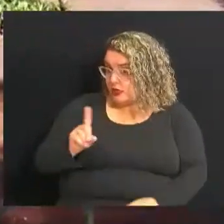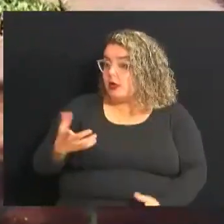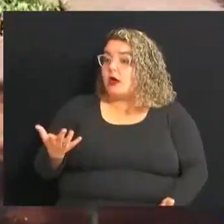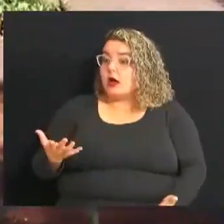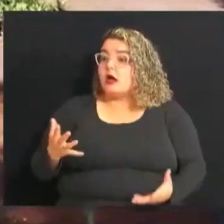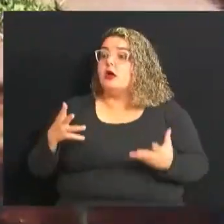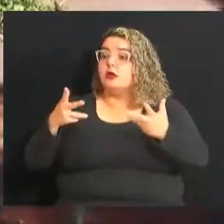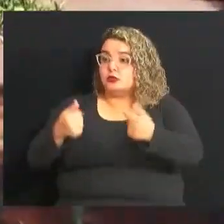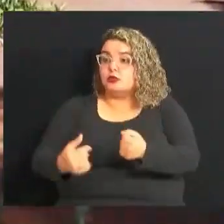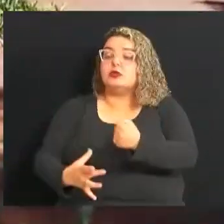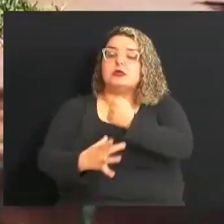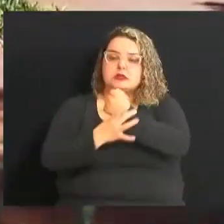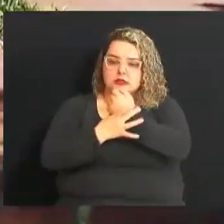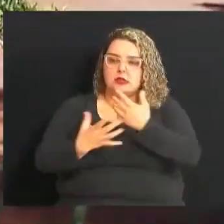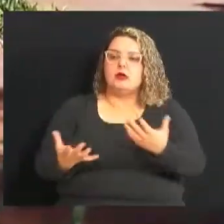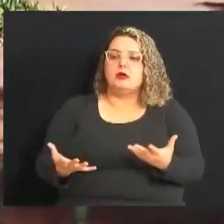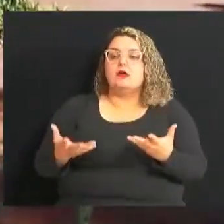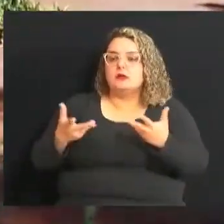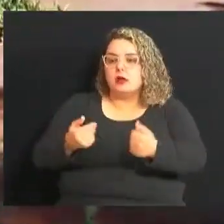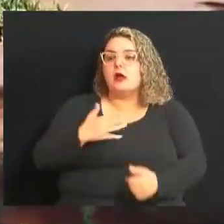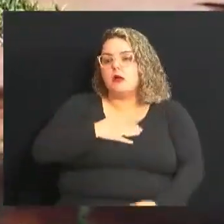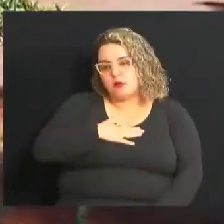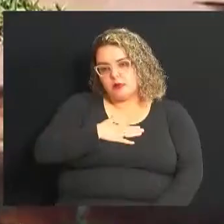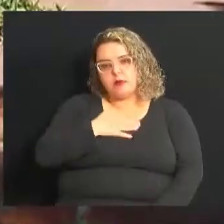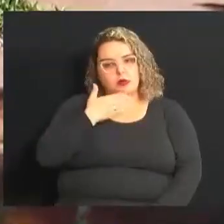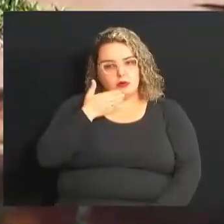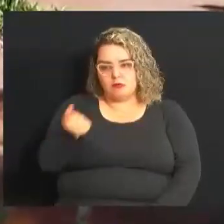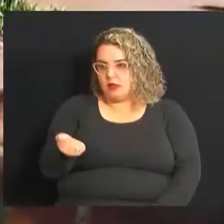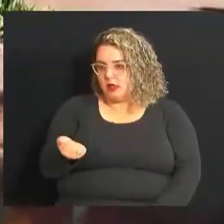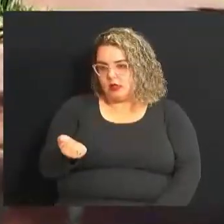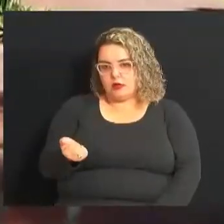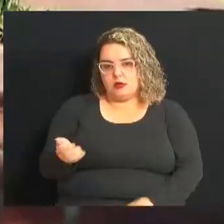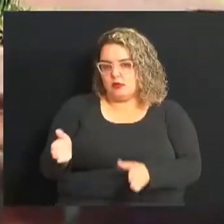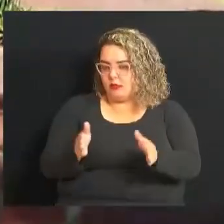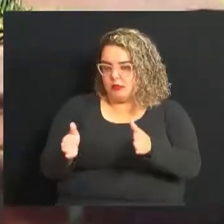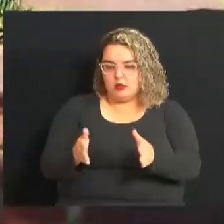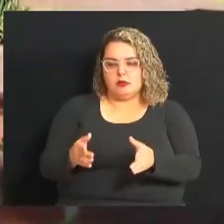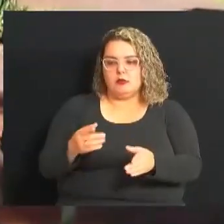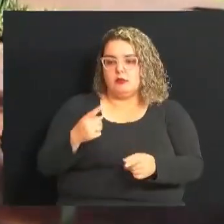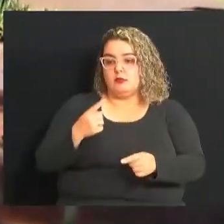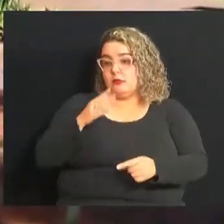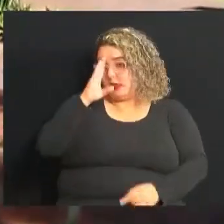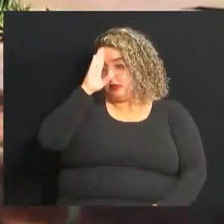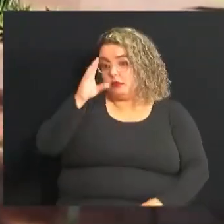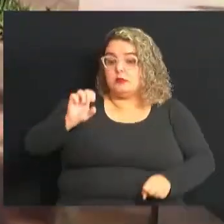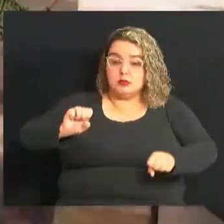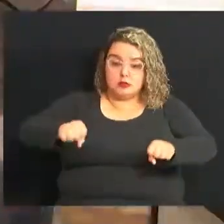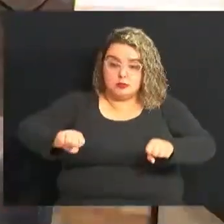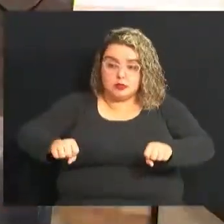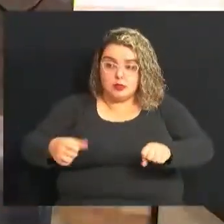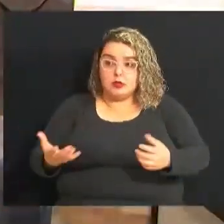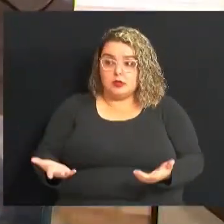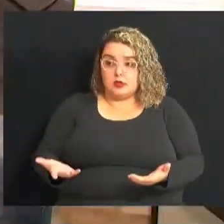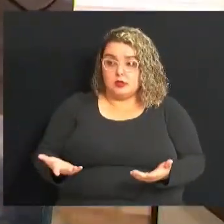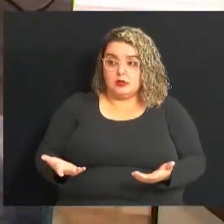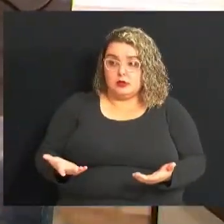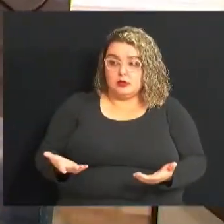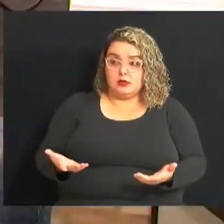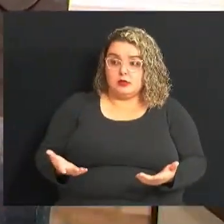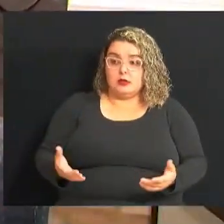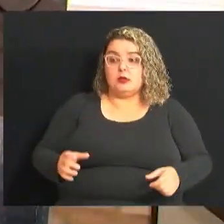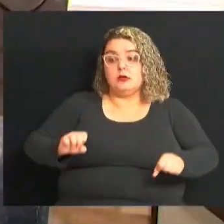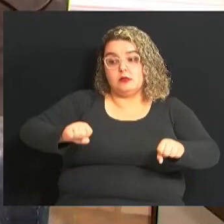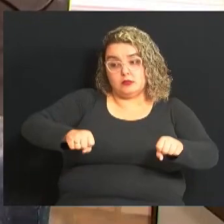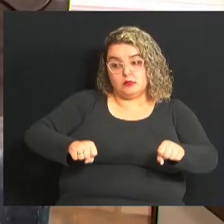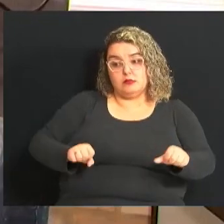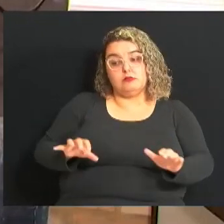da segurança. A segurança, pra mim, é a melhor parte. Principalmente, por exemplo, eu ando bastante de moto, né? E acaba que motocicleta, o